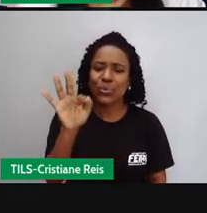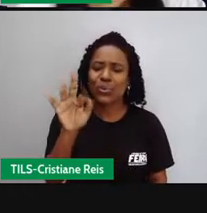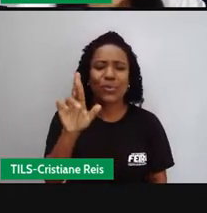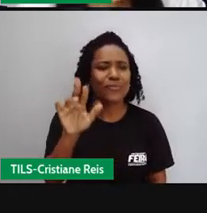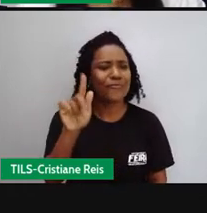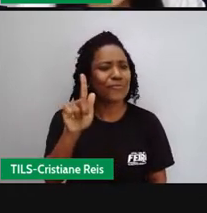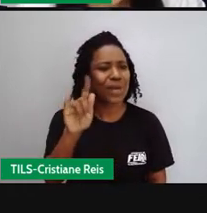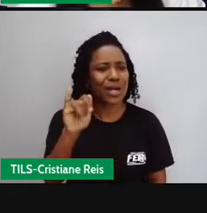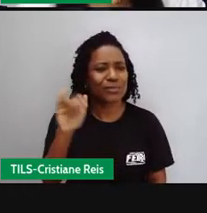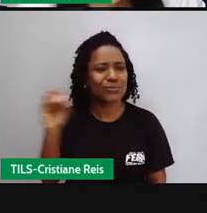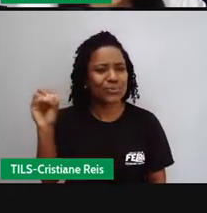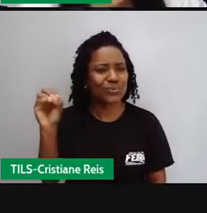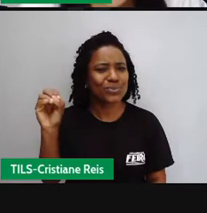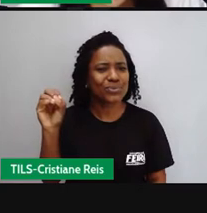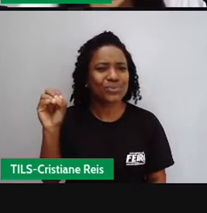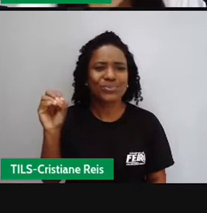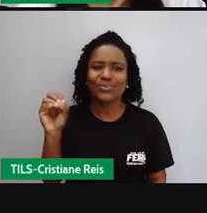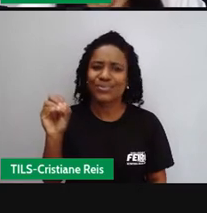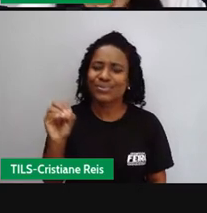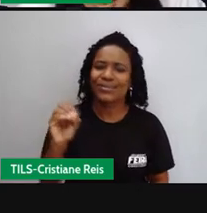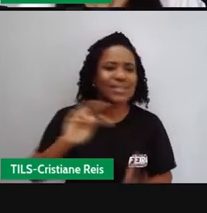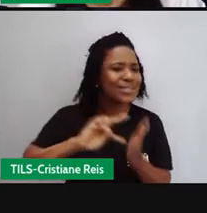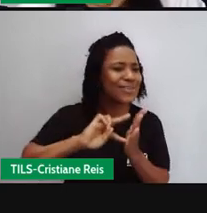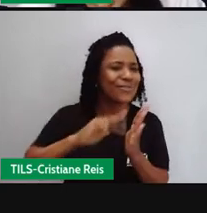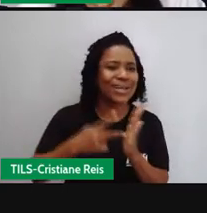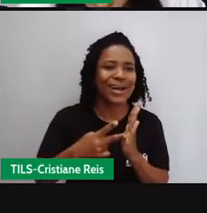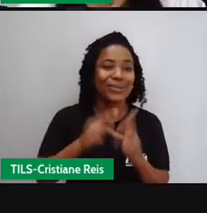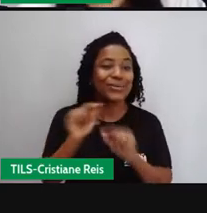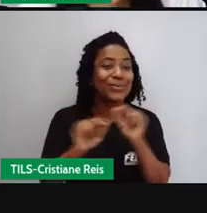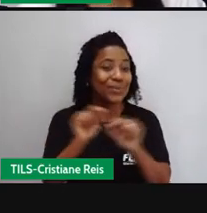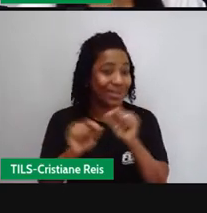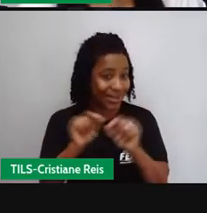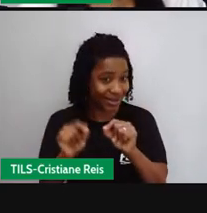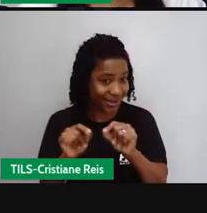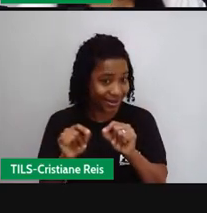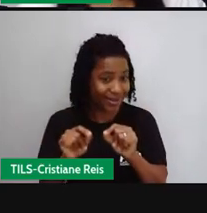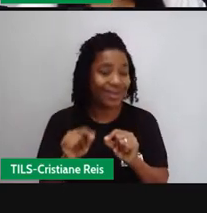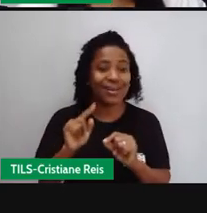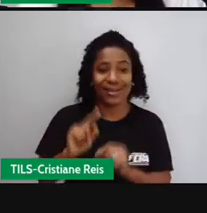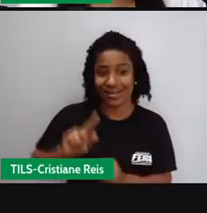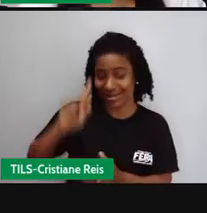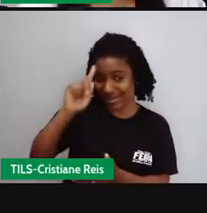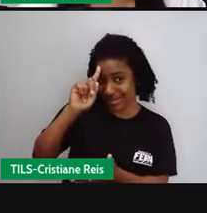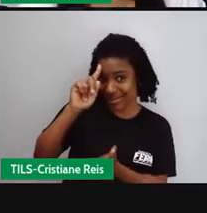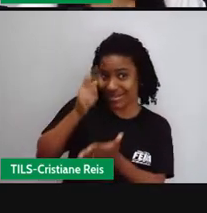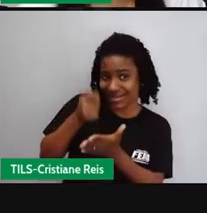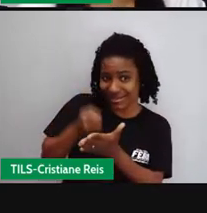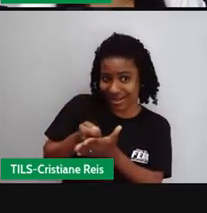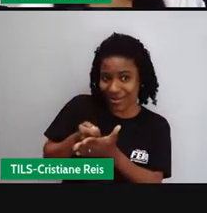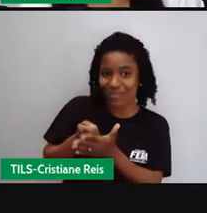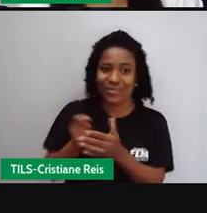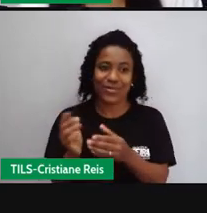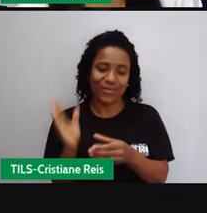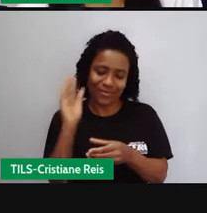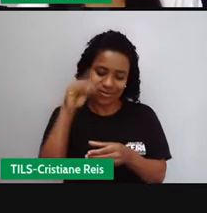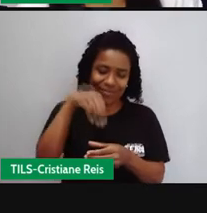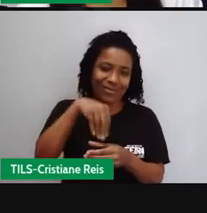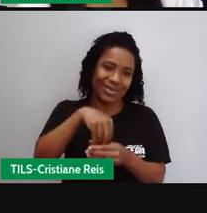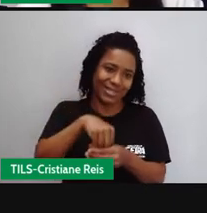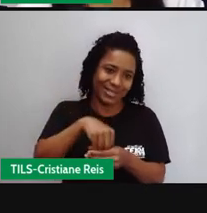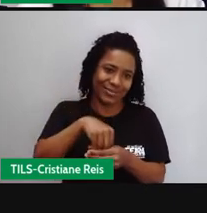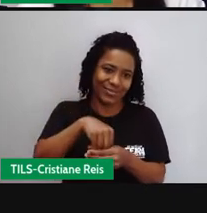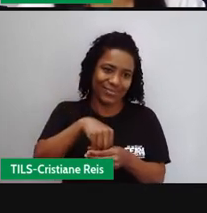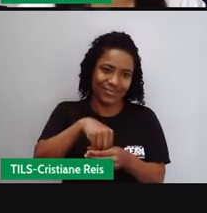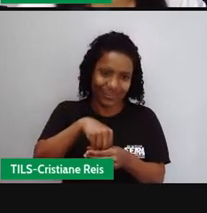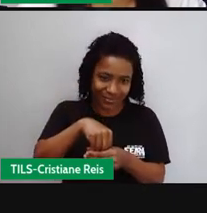desconhecido. Sufrágio significa processo de escolha por votação. Então, sufrágio tem o mesmo significado